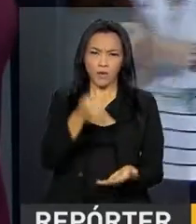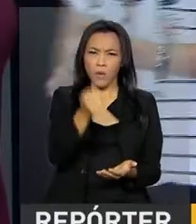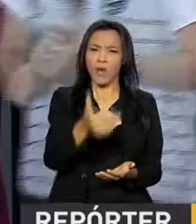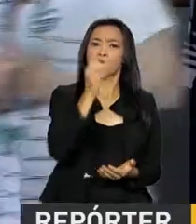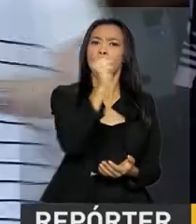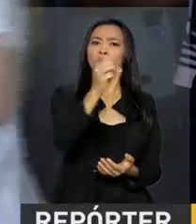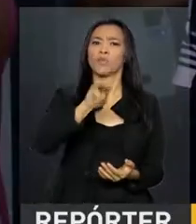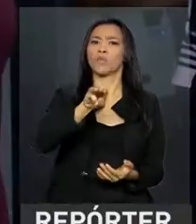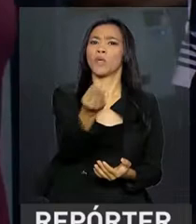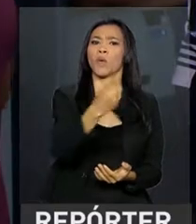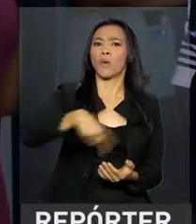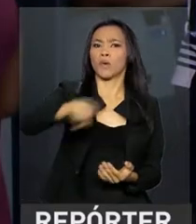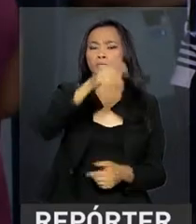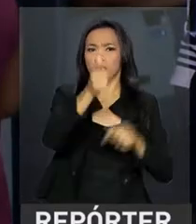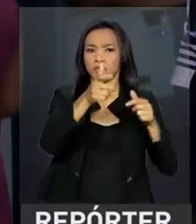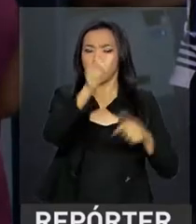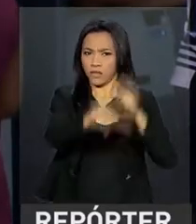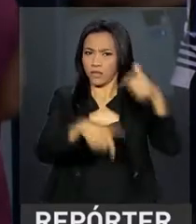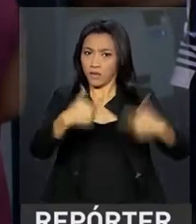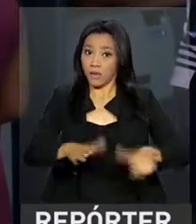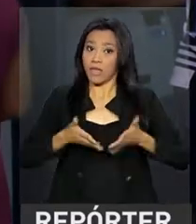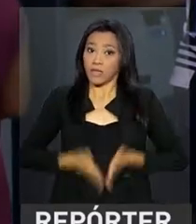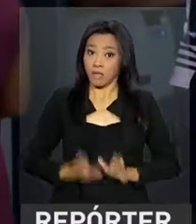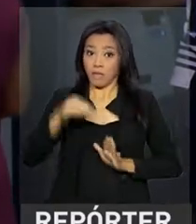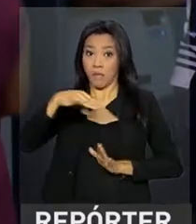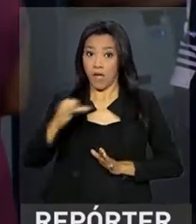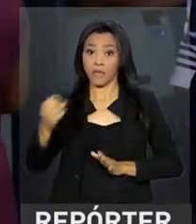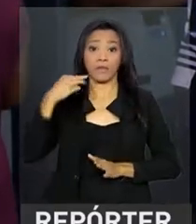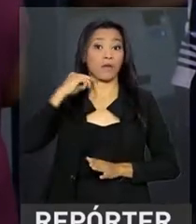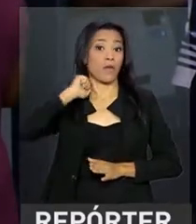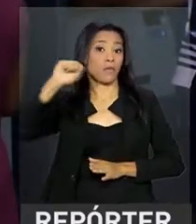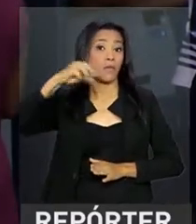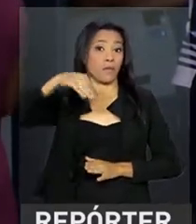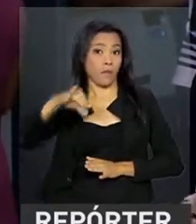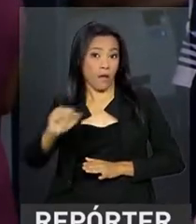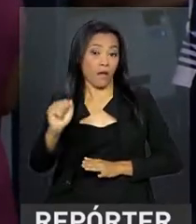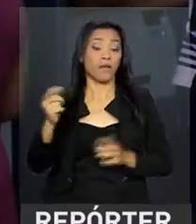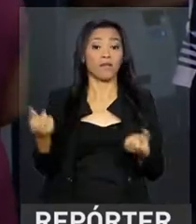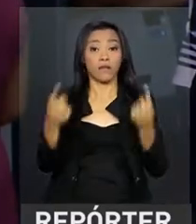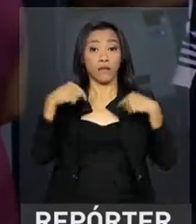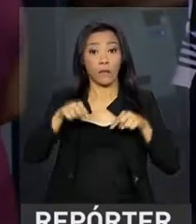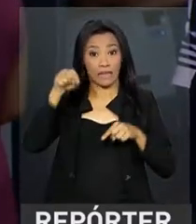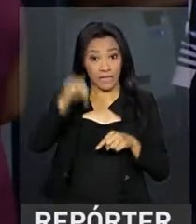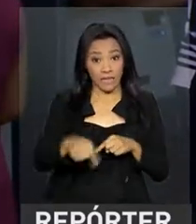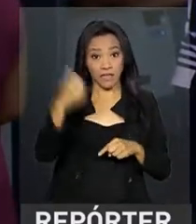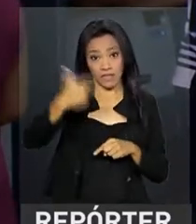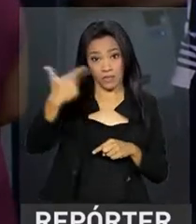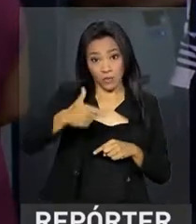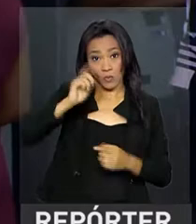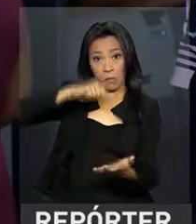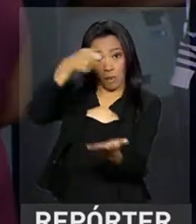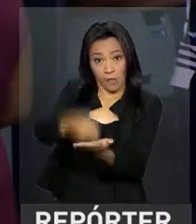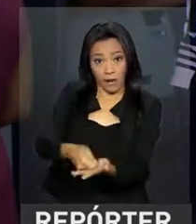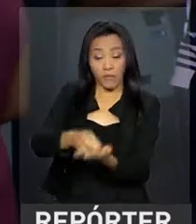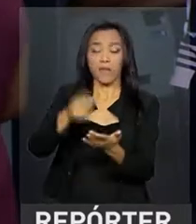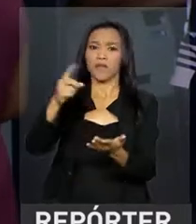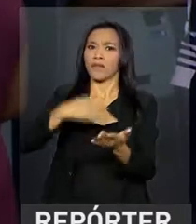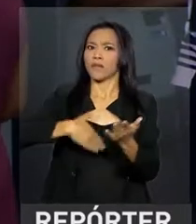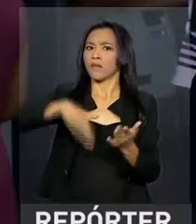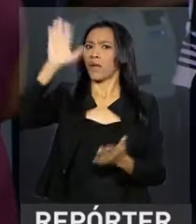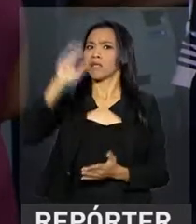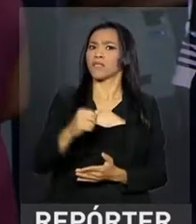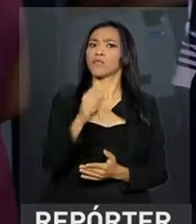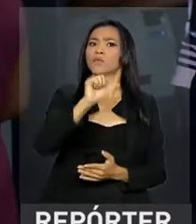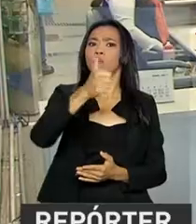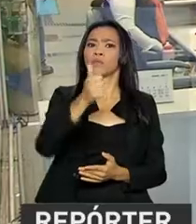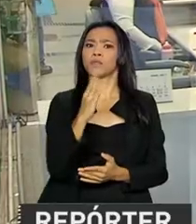de trabalhadores nascidos nos meses de março, abril e maio. A expectativa é que nessa segunda fase, o valor a ser pago ultrapasse os 11 bilhões